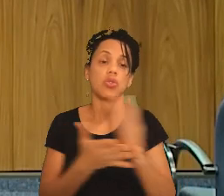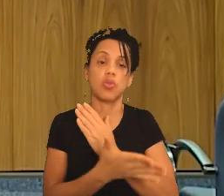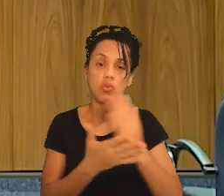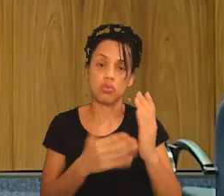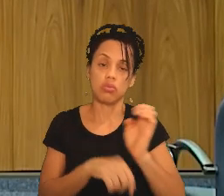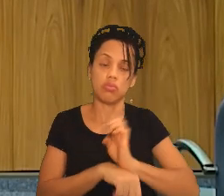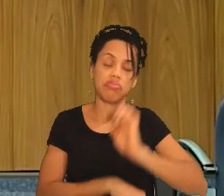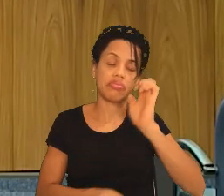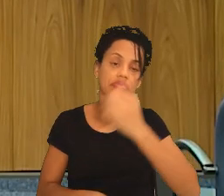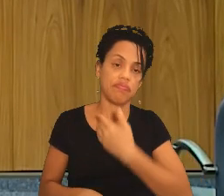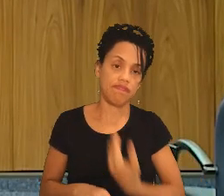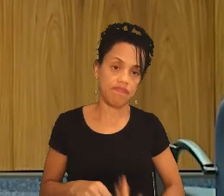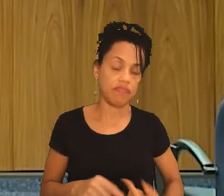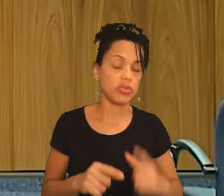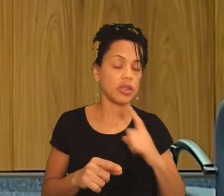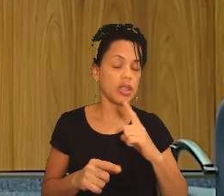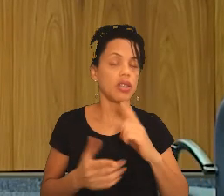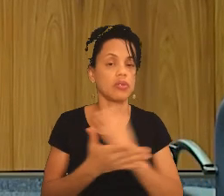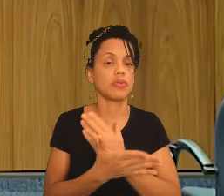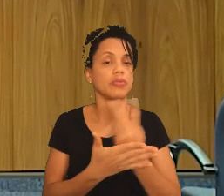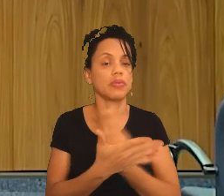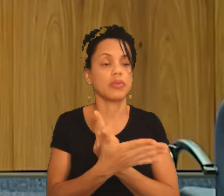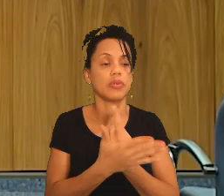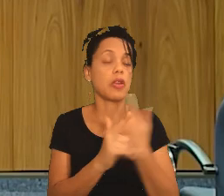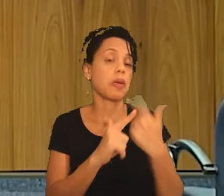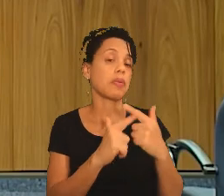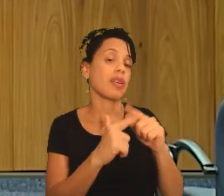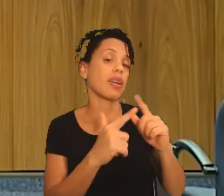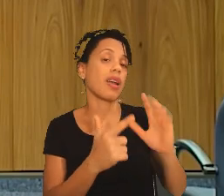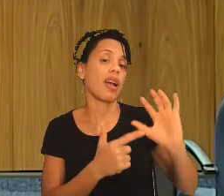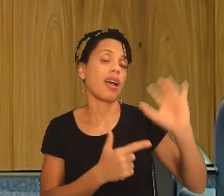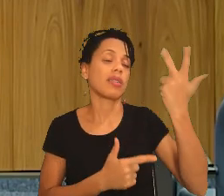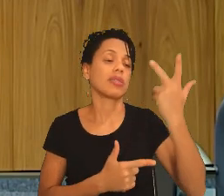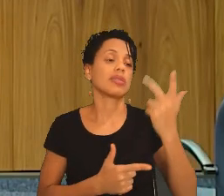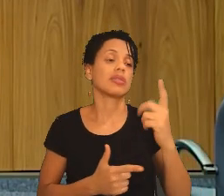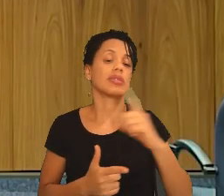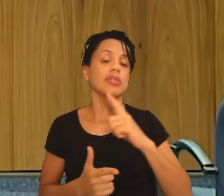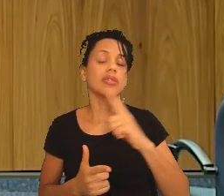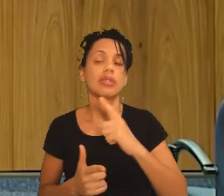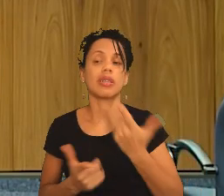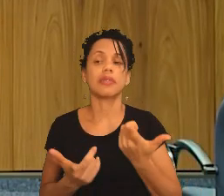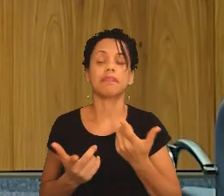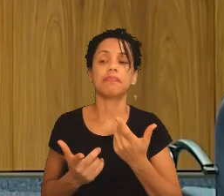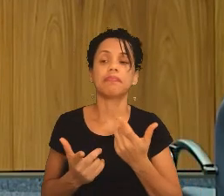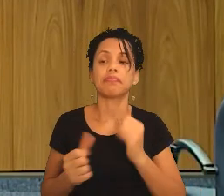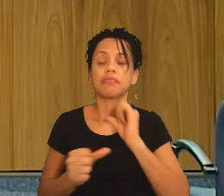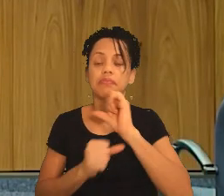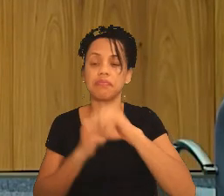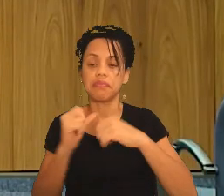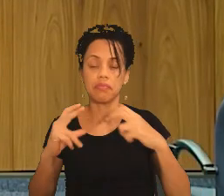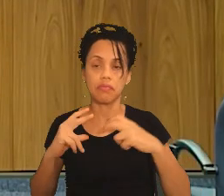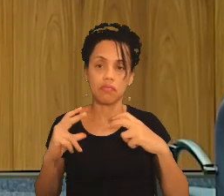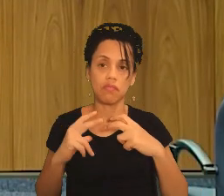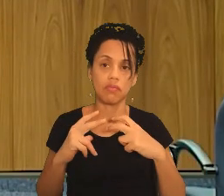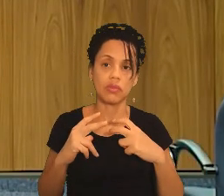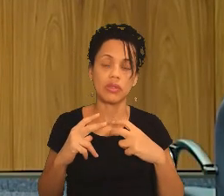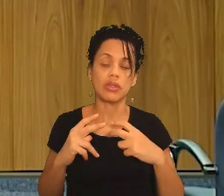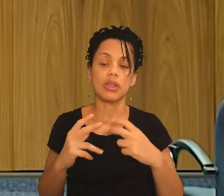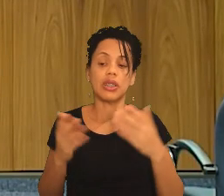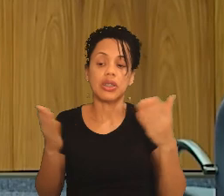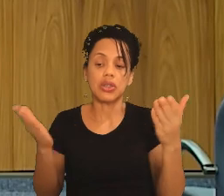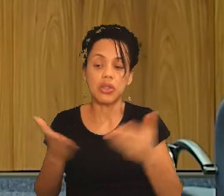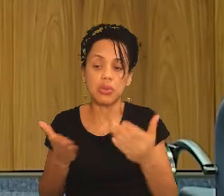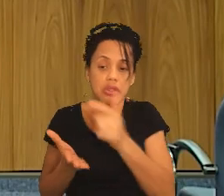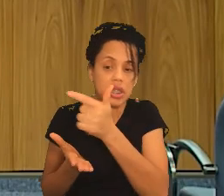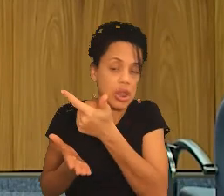esse capítulo ele é relevante não porque apenas houve mortes, houve violações, houve determinadas posturas do